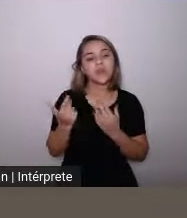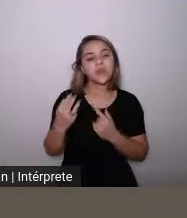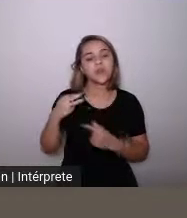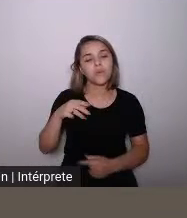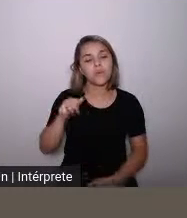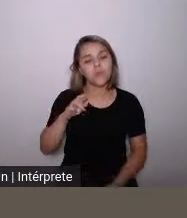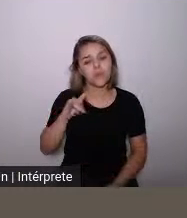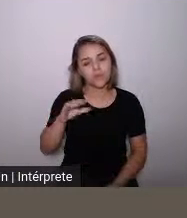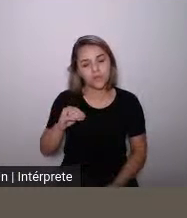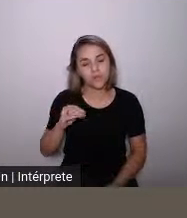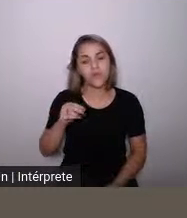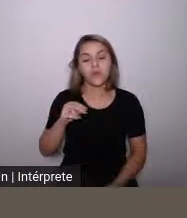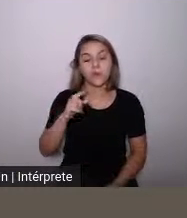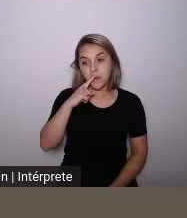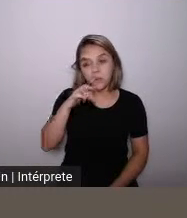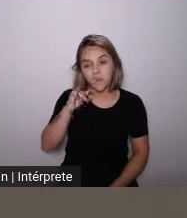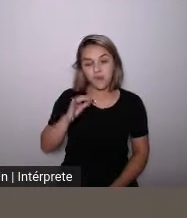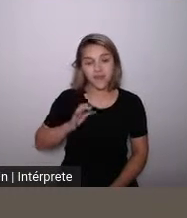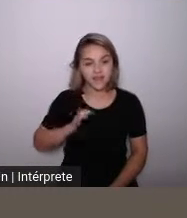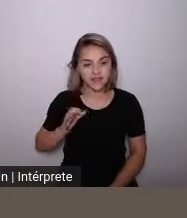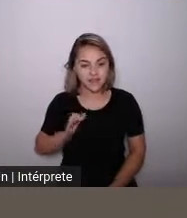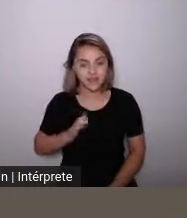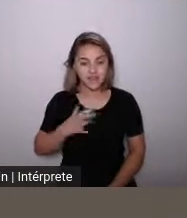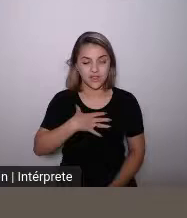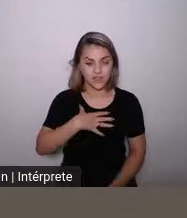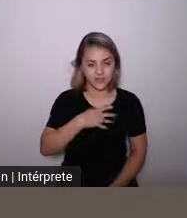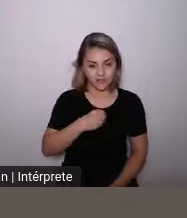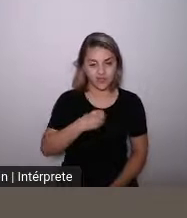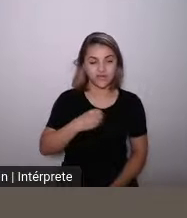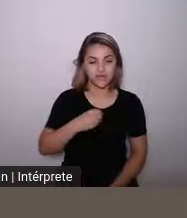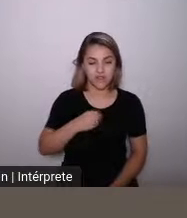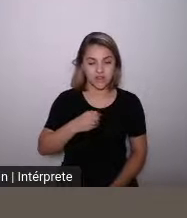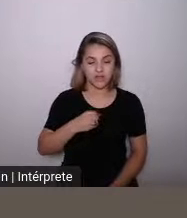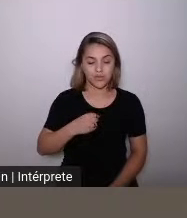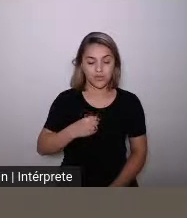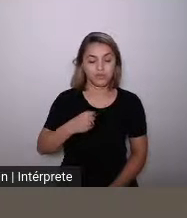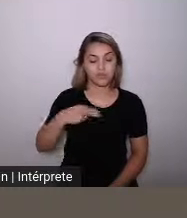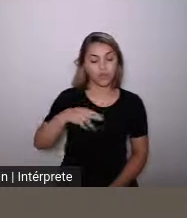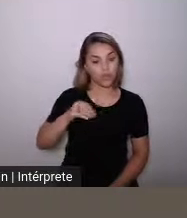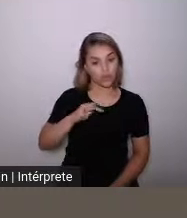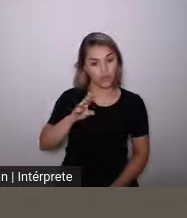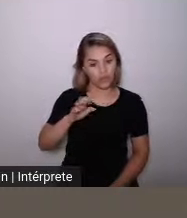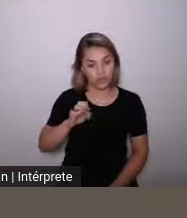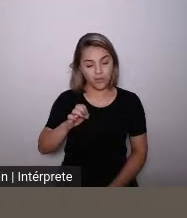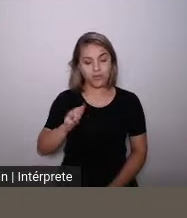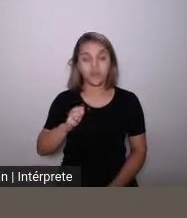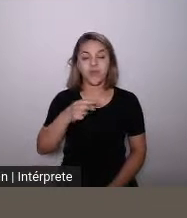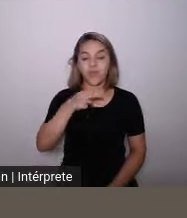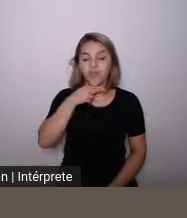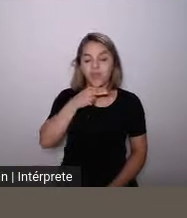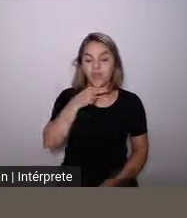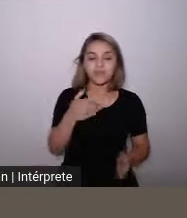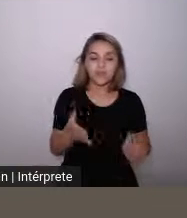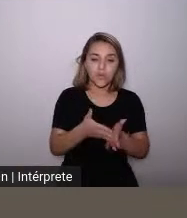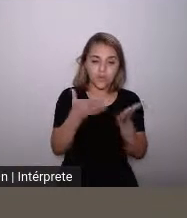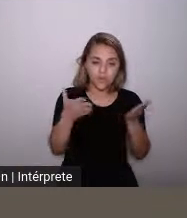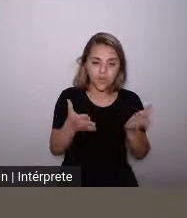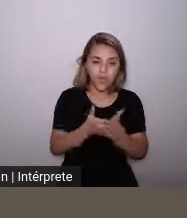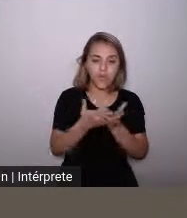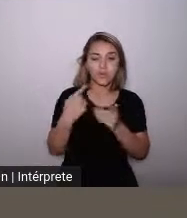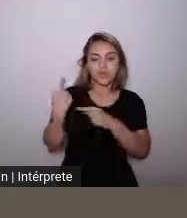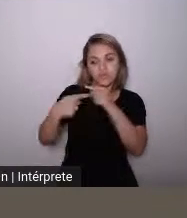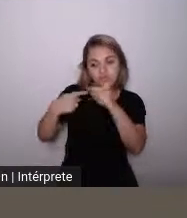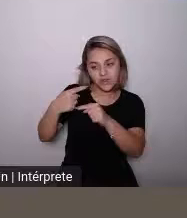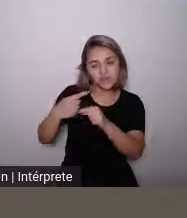pai rico, filho nobre, neto pobre, torna-se uma espécie de senha para a compreensão desses personagens, pois é do neto pobre,